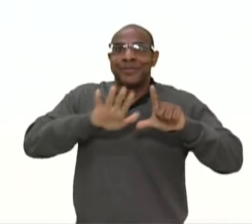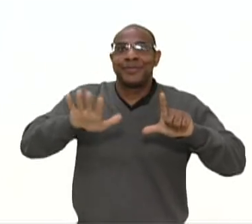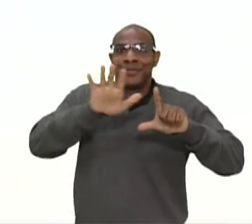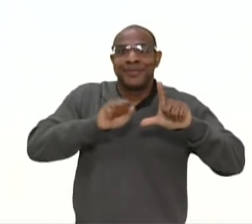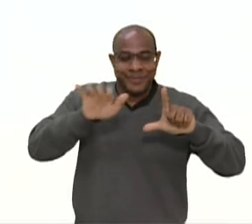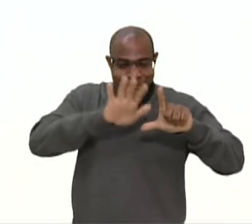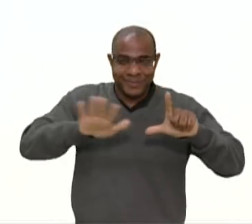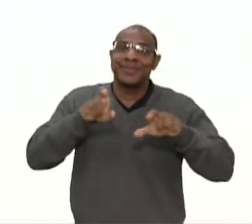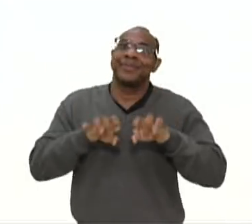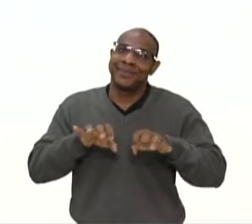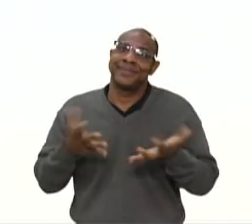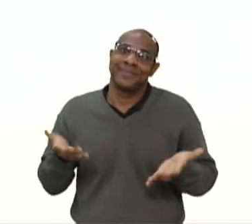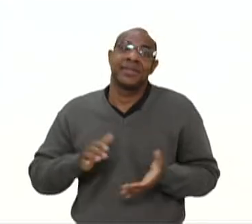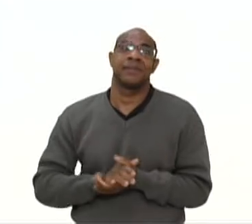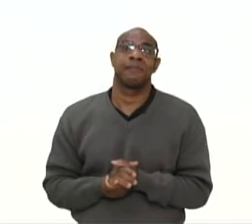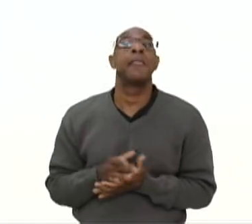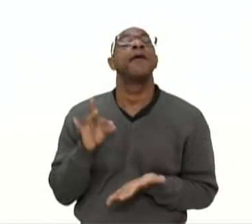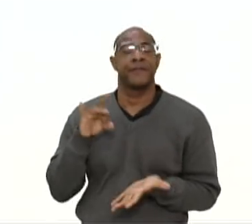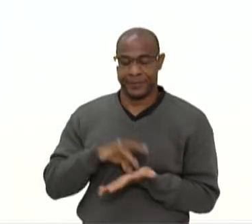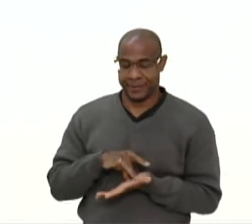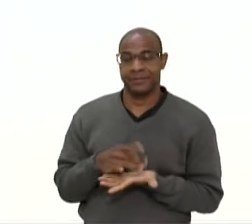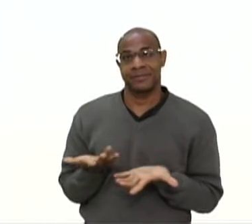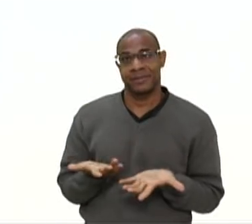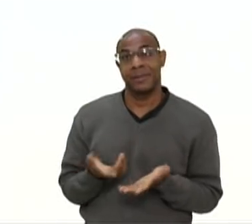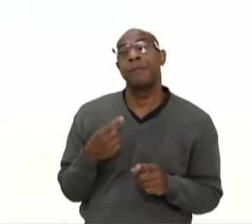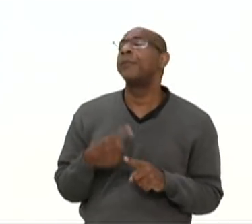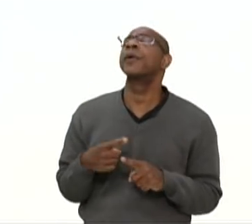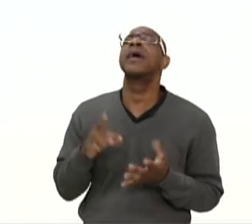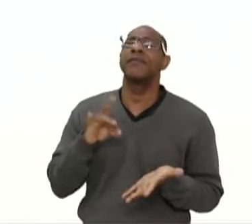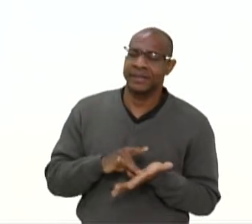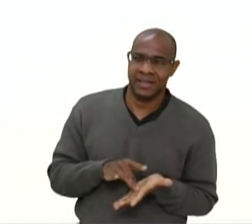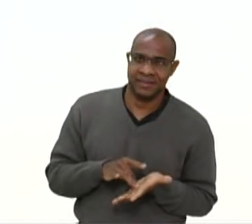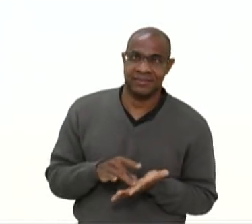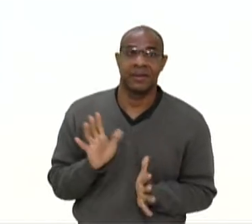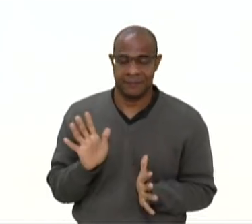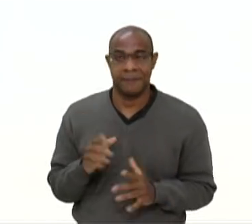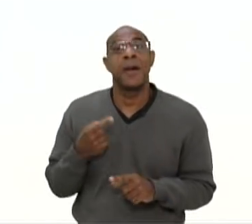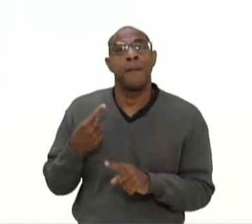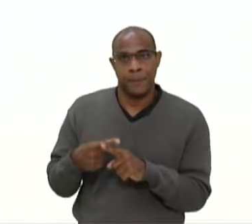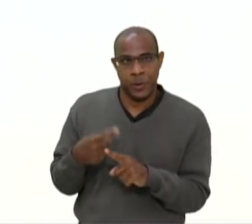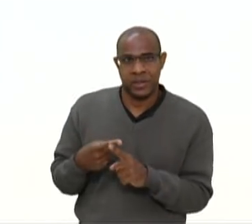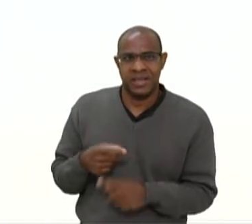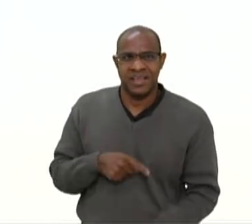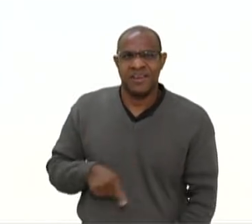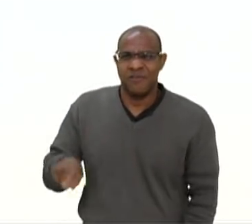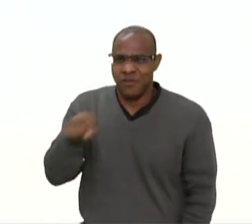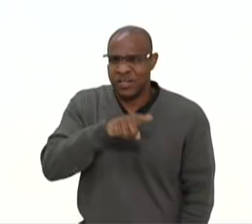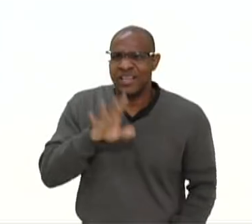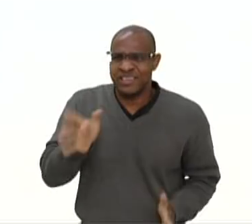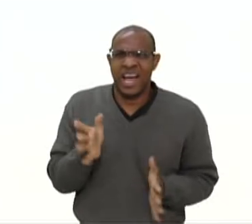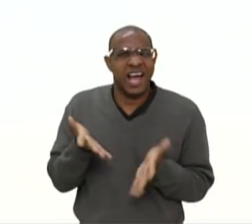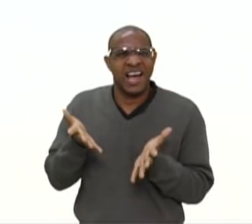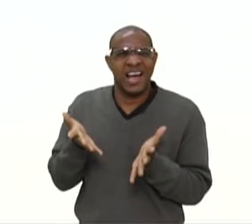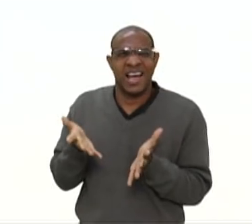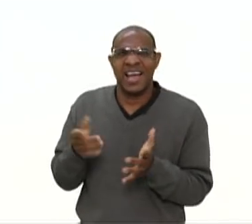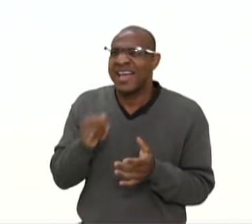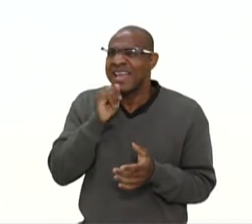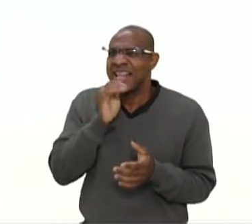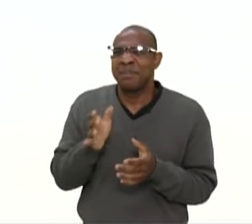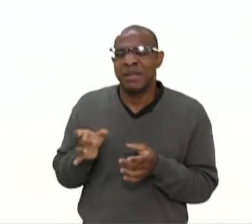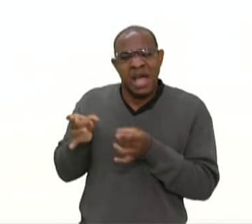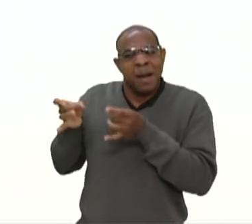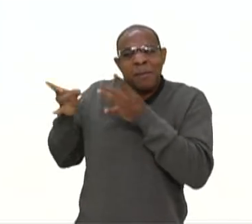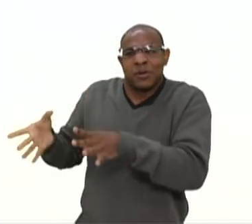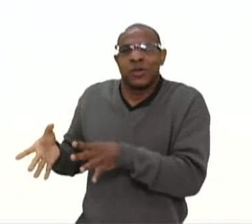muito verdade. Sabe por que é verdade? Porque vai me dizer que você não abandonou lá o teu